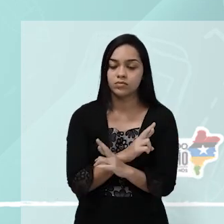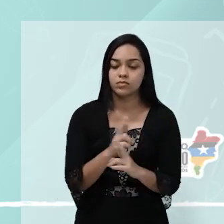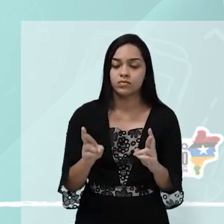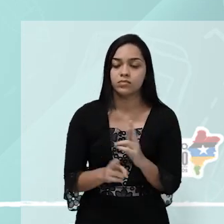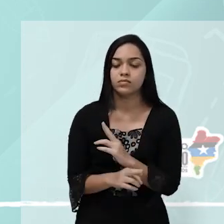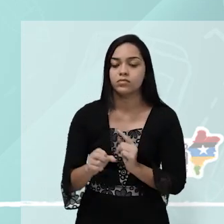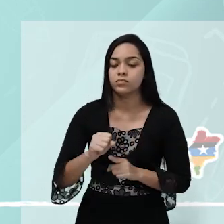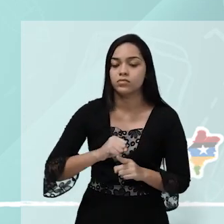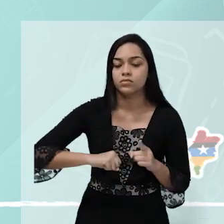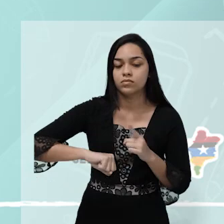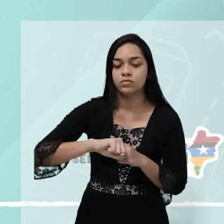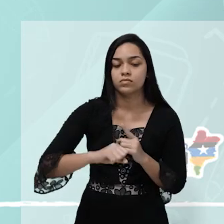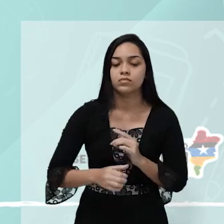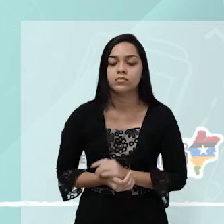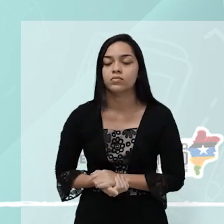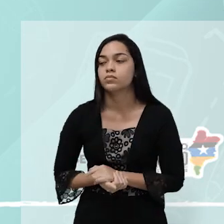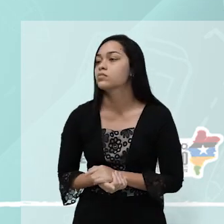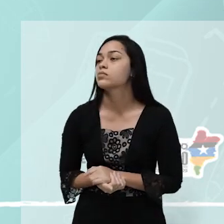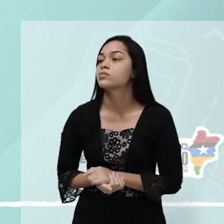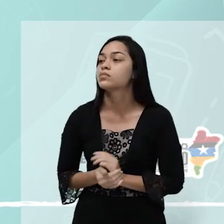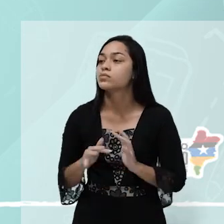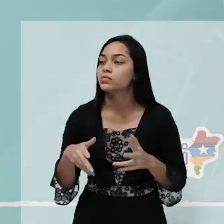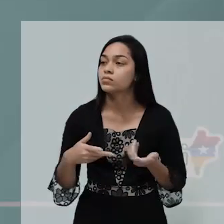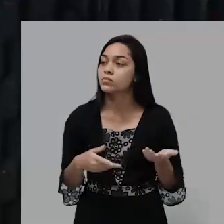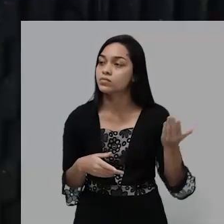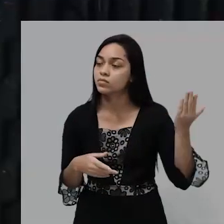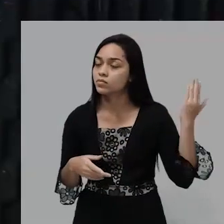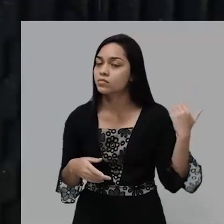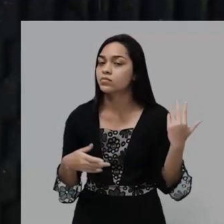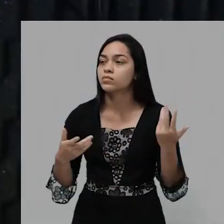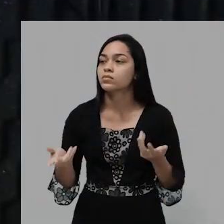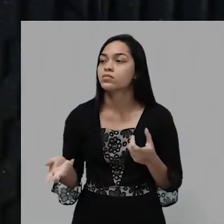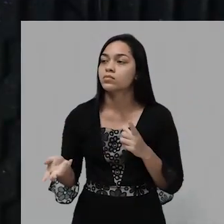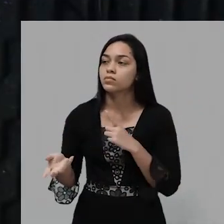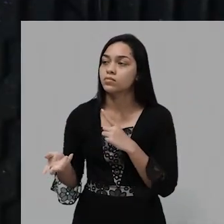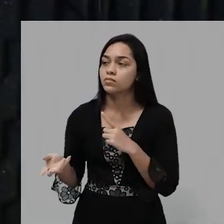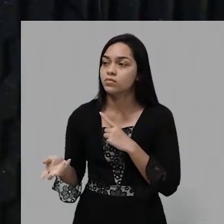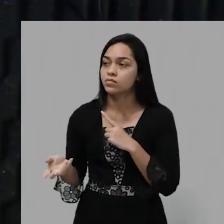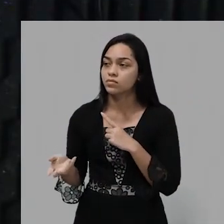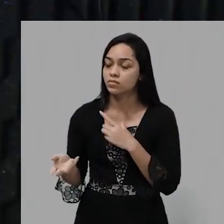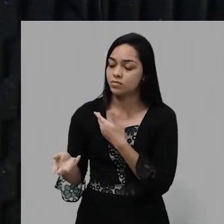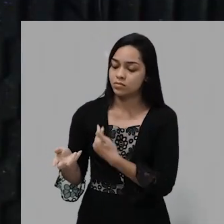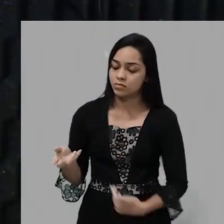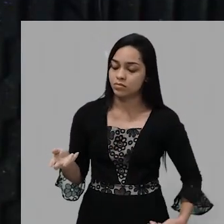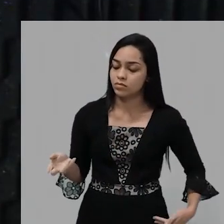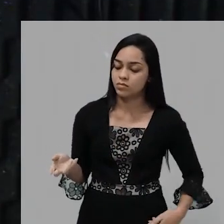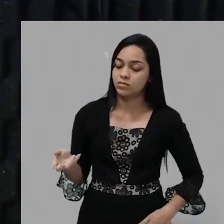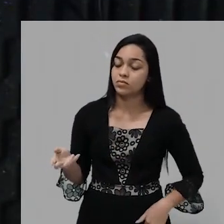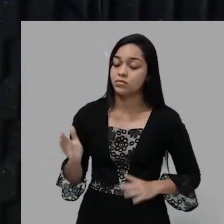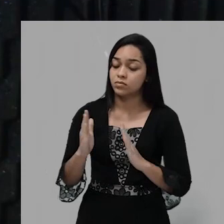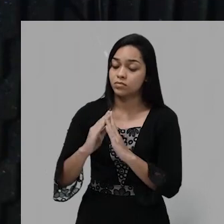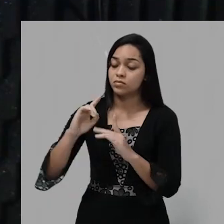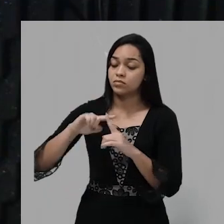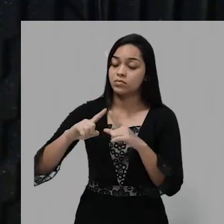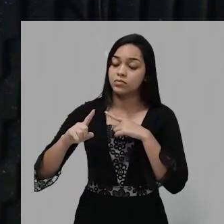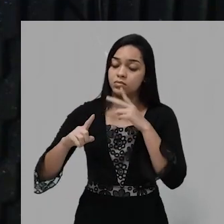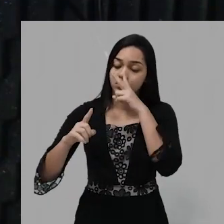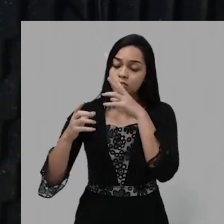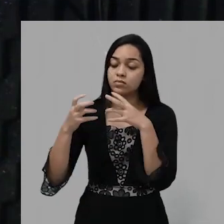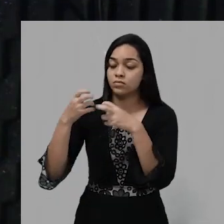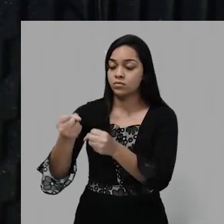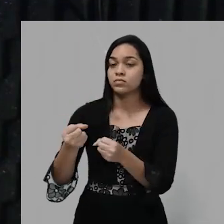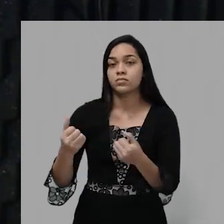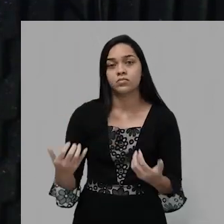as principais relações sociais. Então, naquela época, tanto o Estado quanto a Igreja tinham um poder